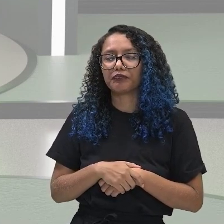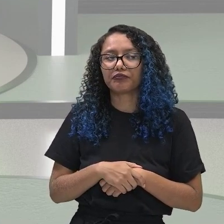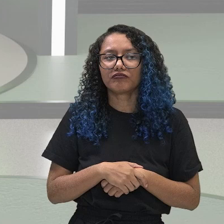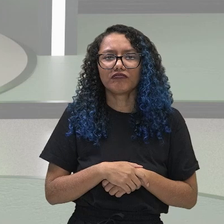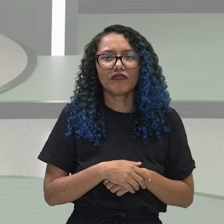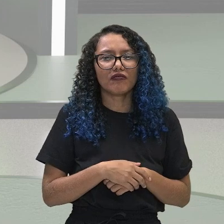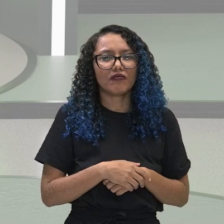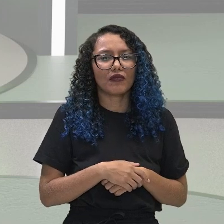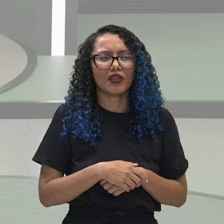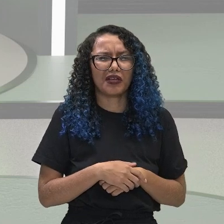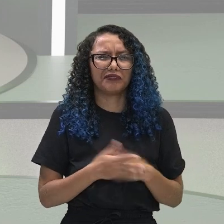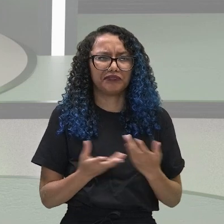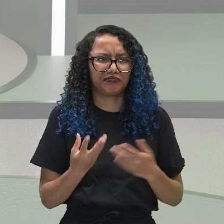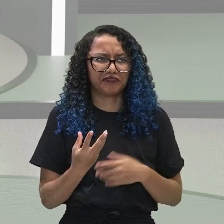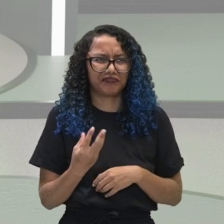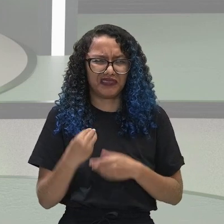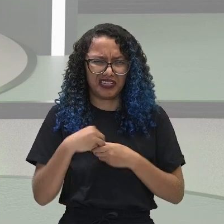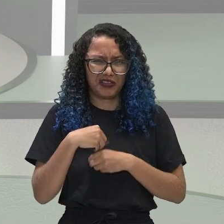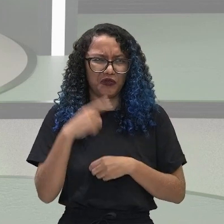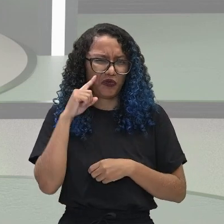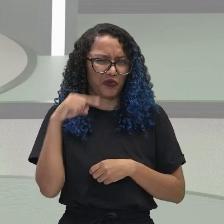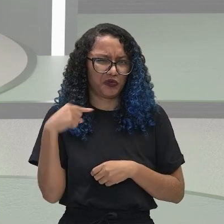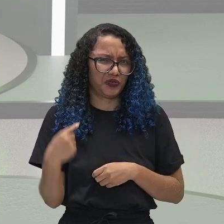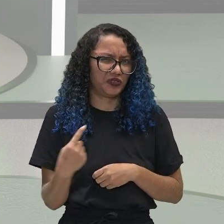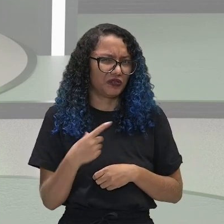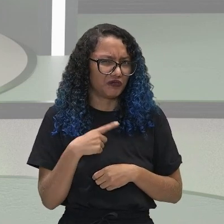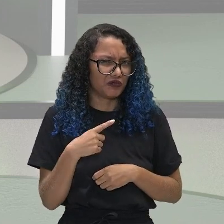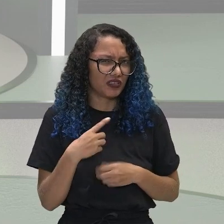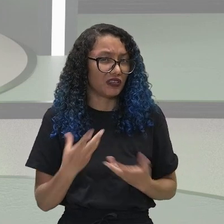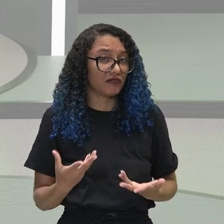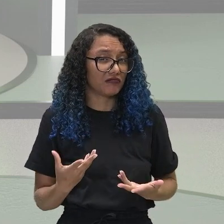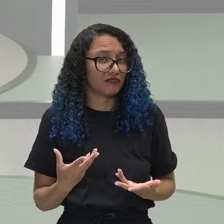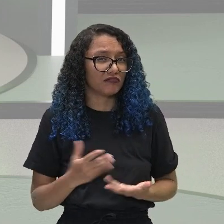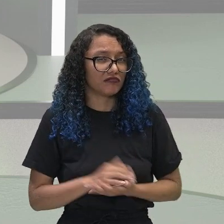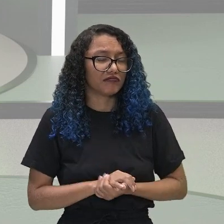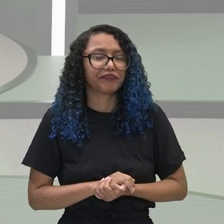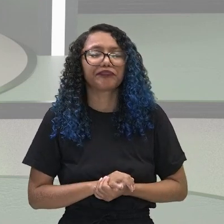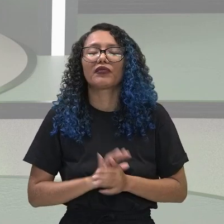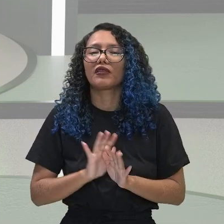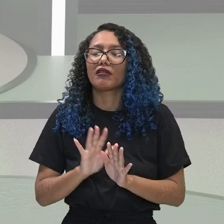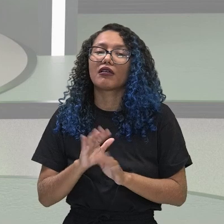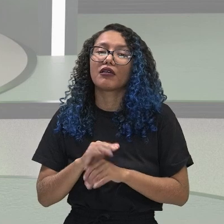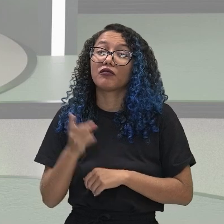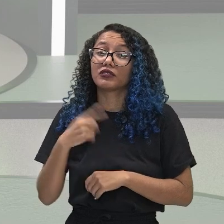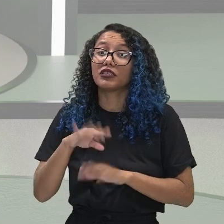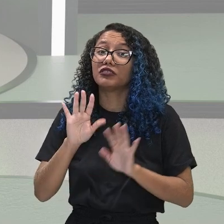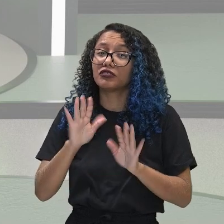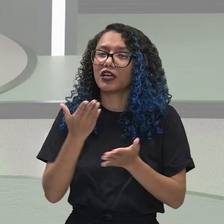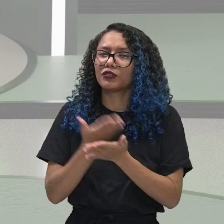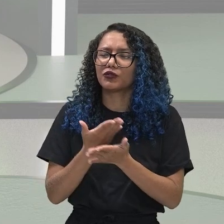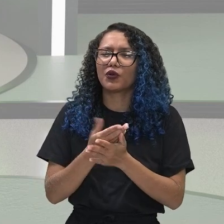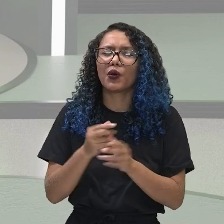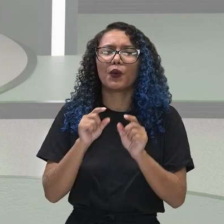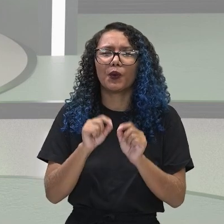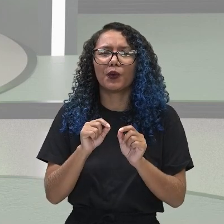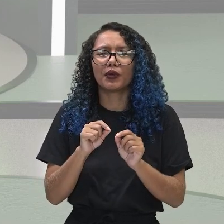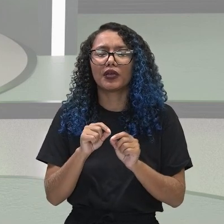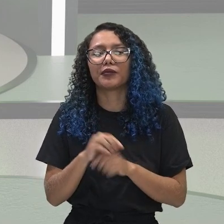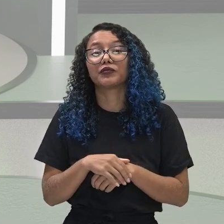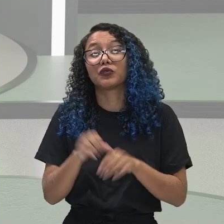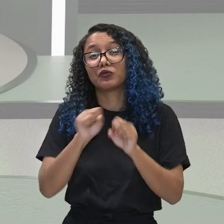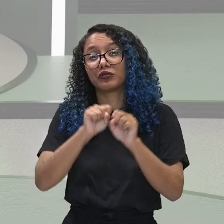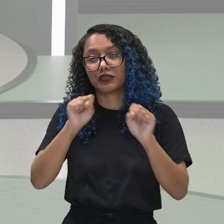do meu cotidiano. Você, em algum momento, já estudou aí sobre o aparelho digestivo,